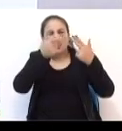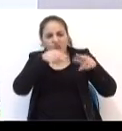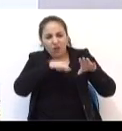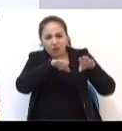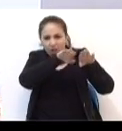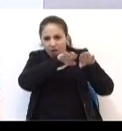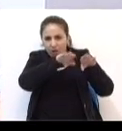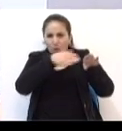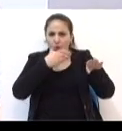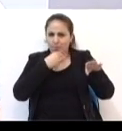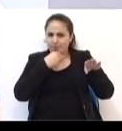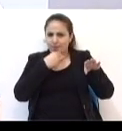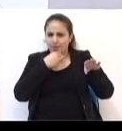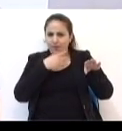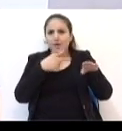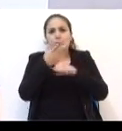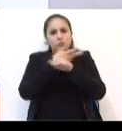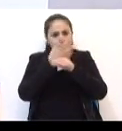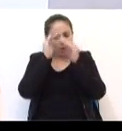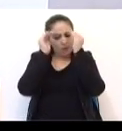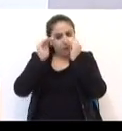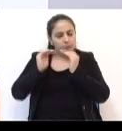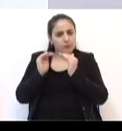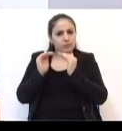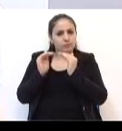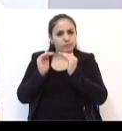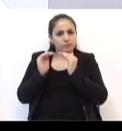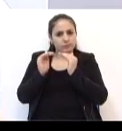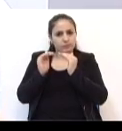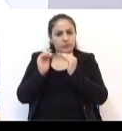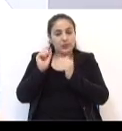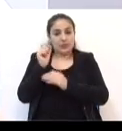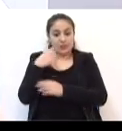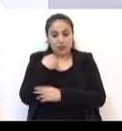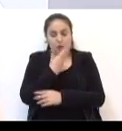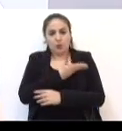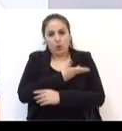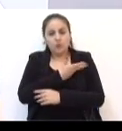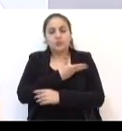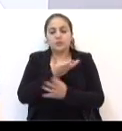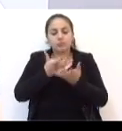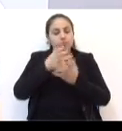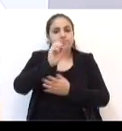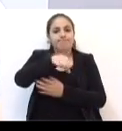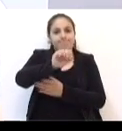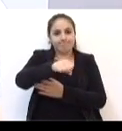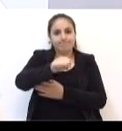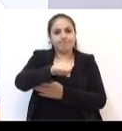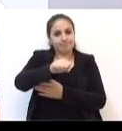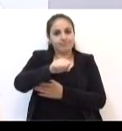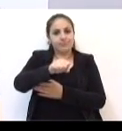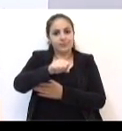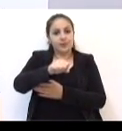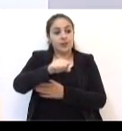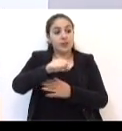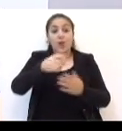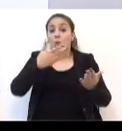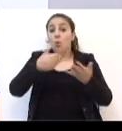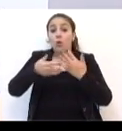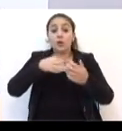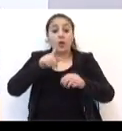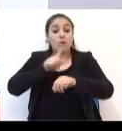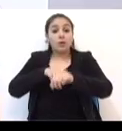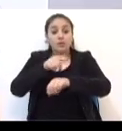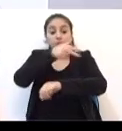igualar aos homens, é buscar o respeito. É que nós queremos, sim, andar por onde